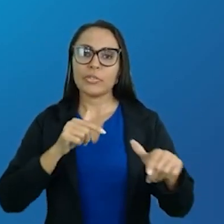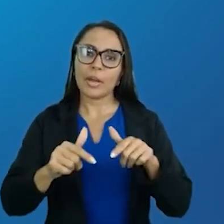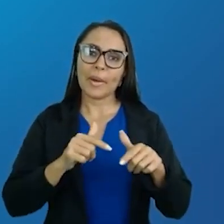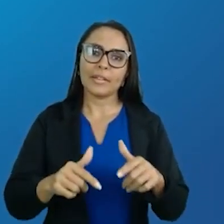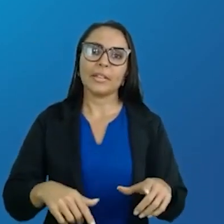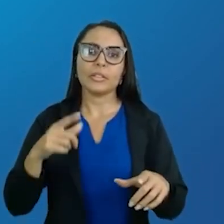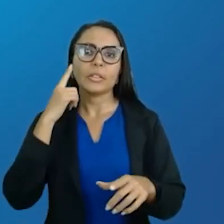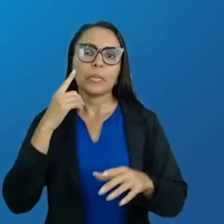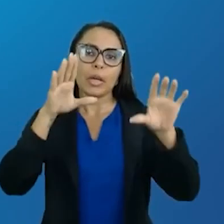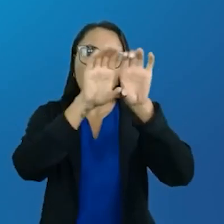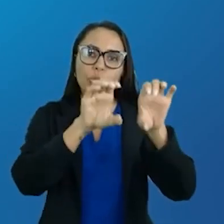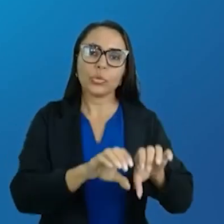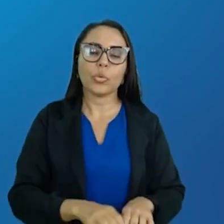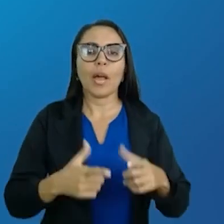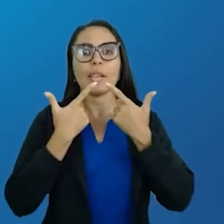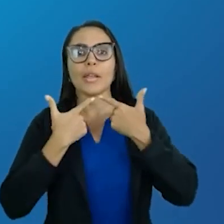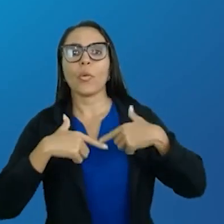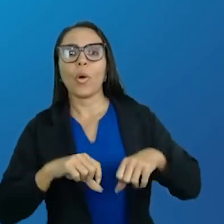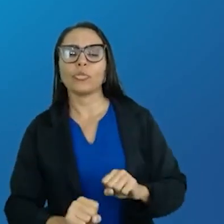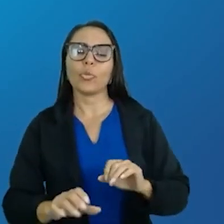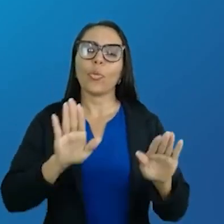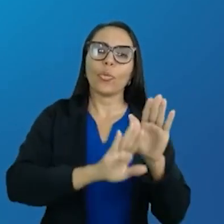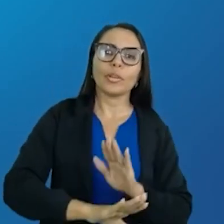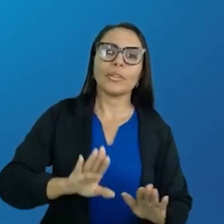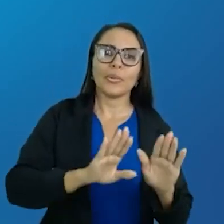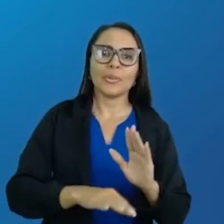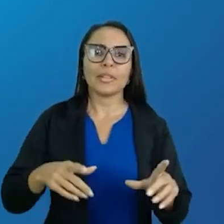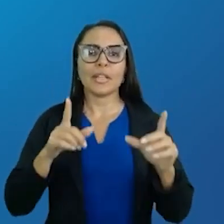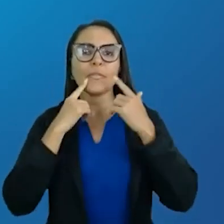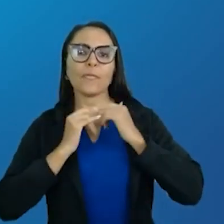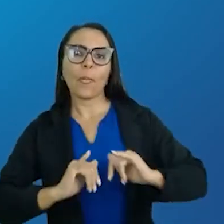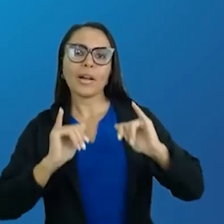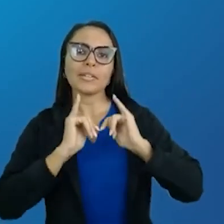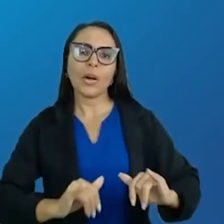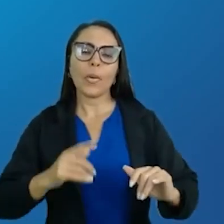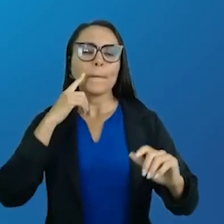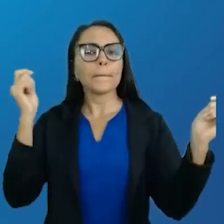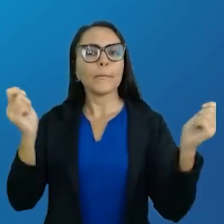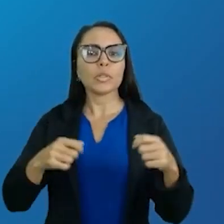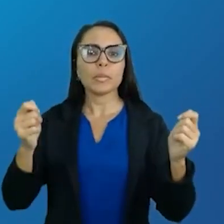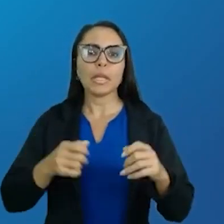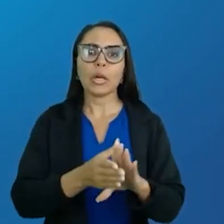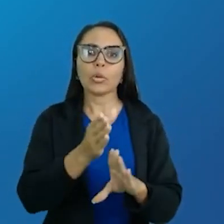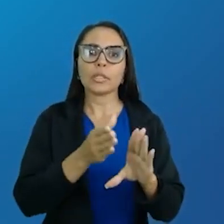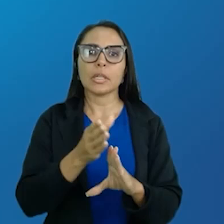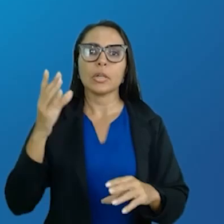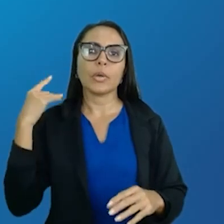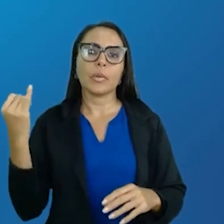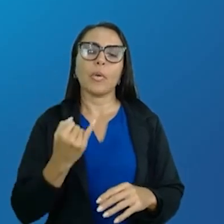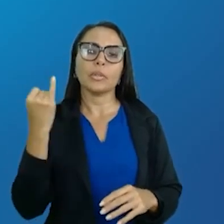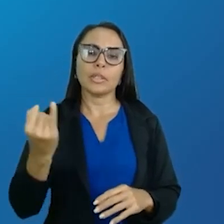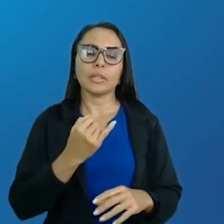considerarem suas estruturas e linguagens de maneira cuidadosa. A arquitetura da informação possibilitará a orientação necessária para o